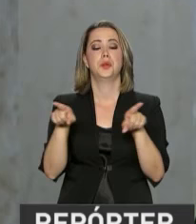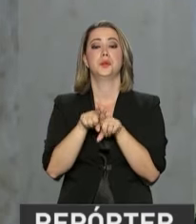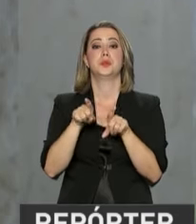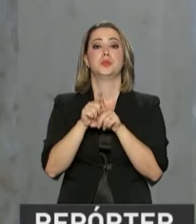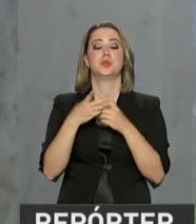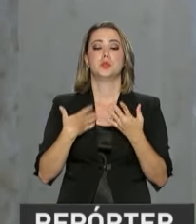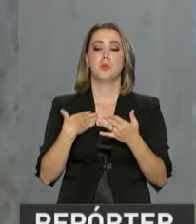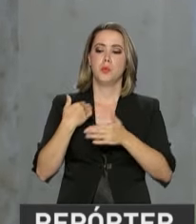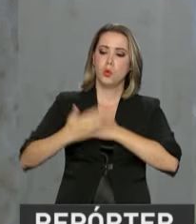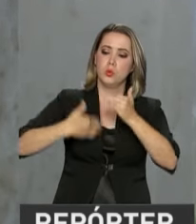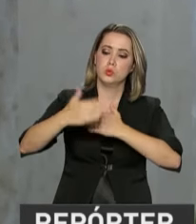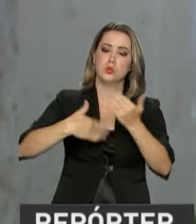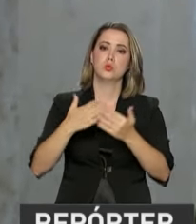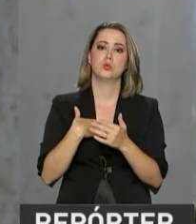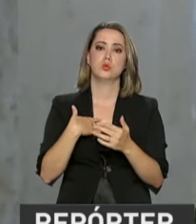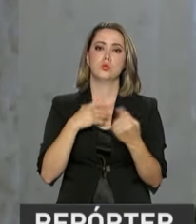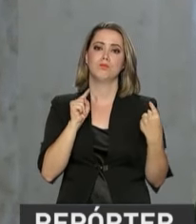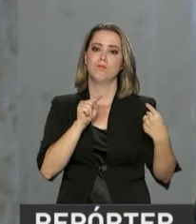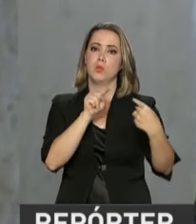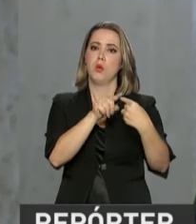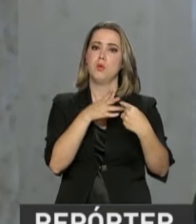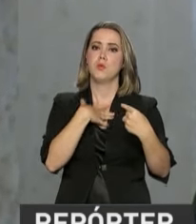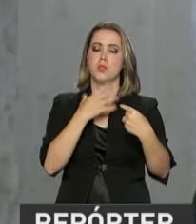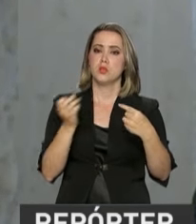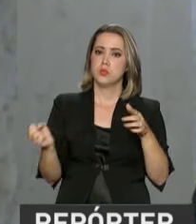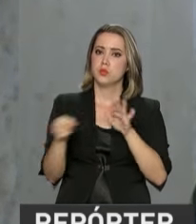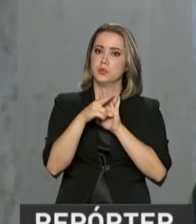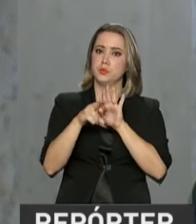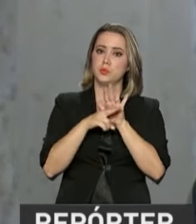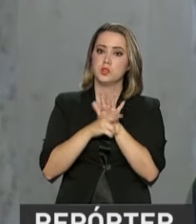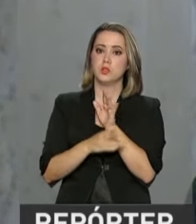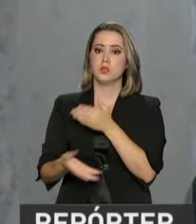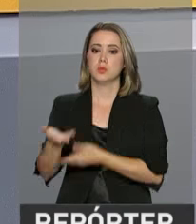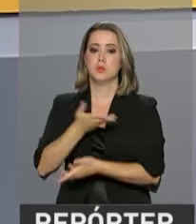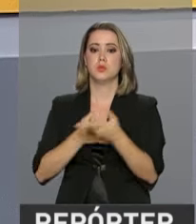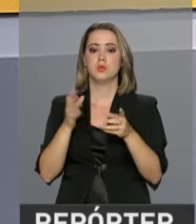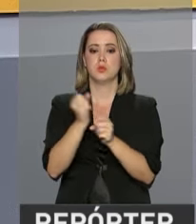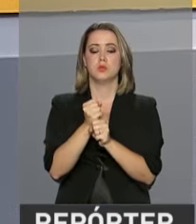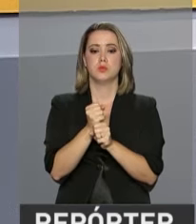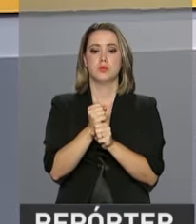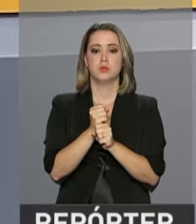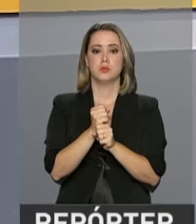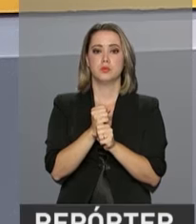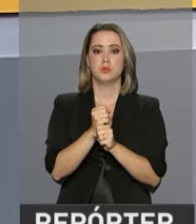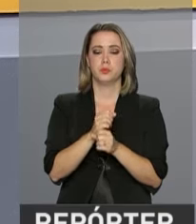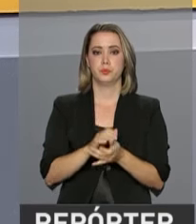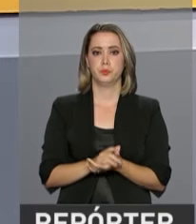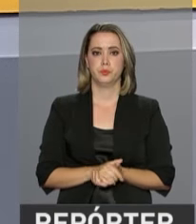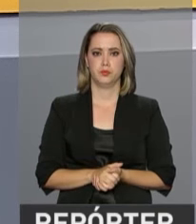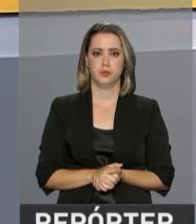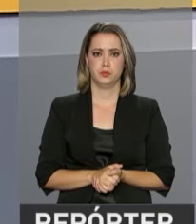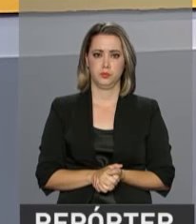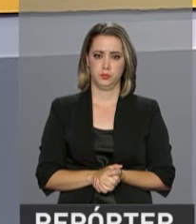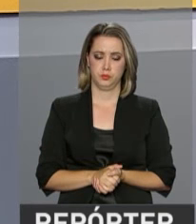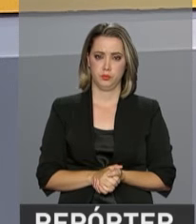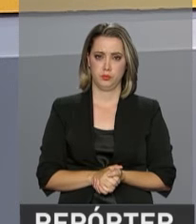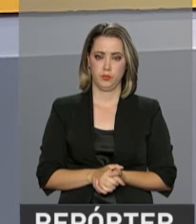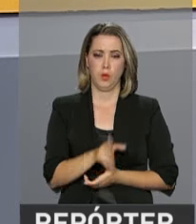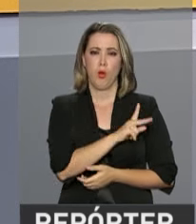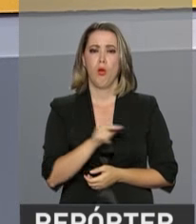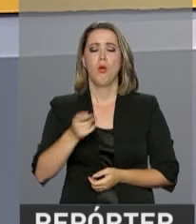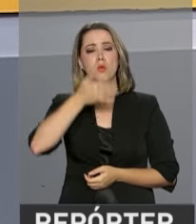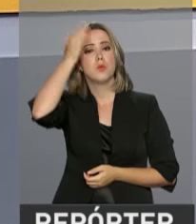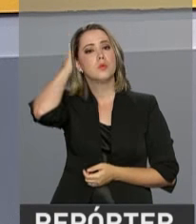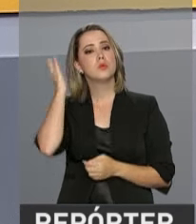manter o eixo da reforma que é buscar o equilíbrio das contas o presidente michel temer recebeu o